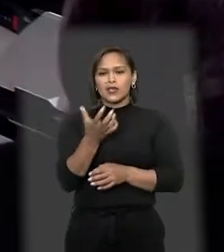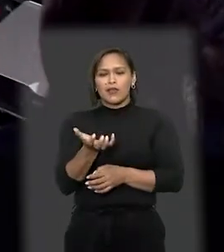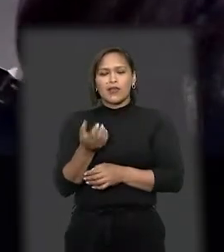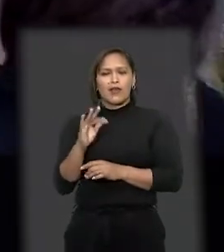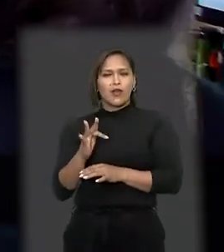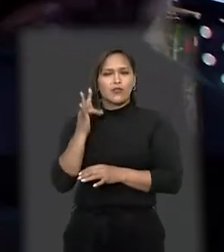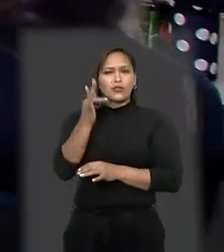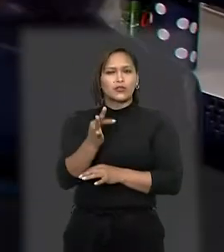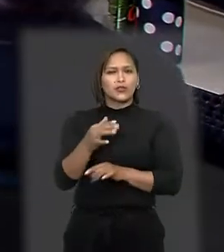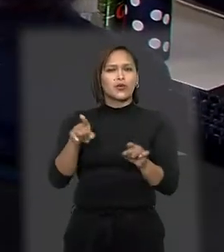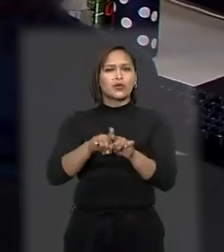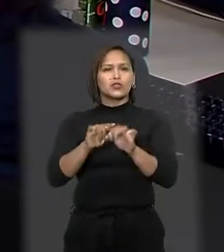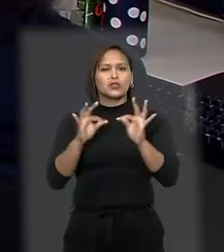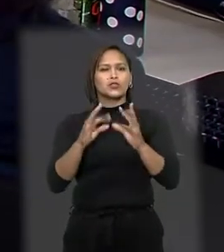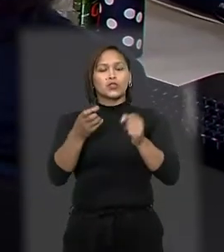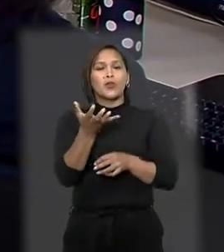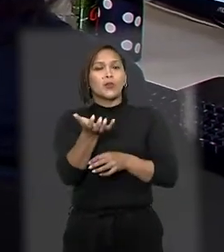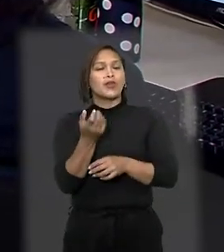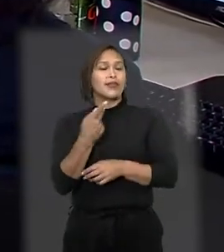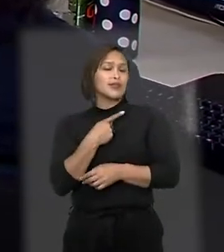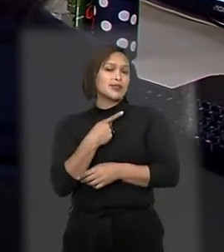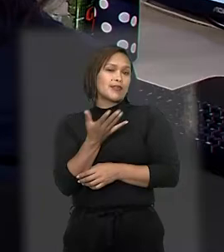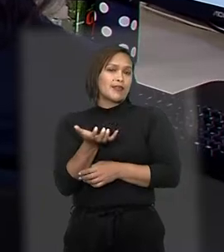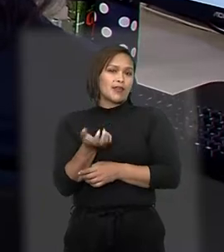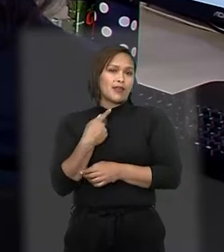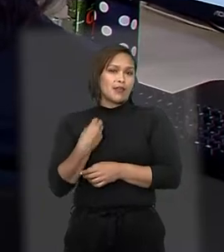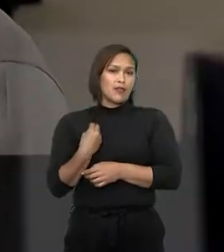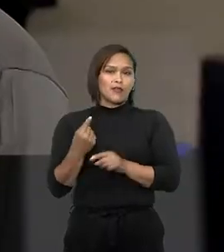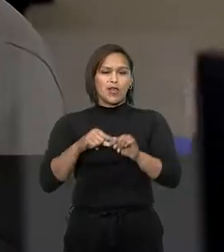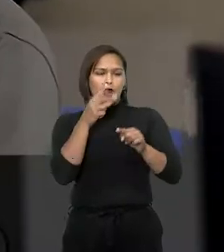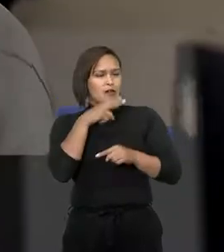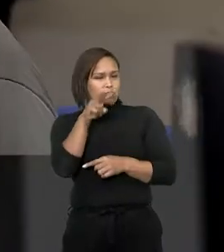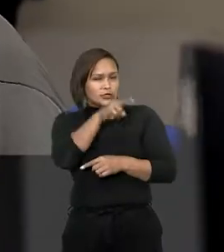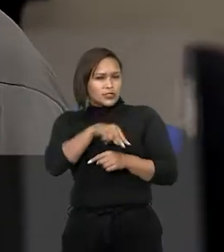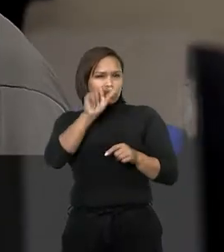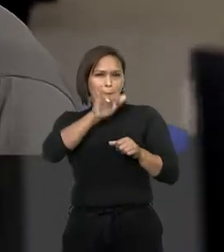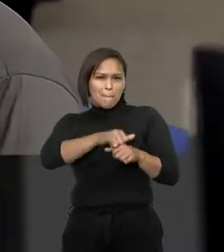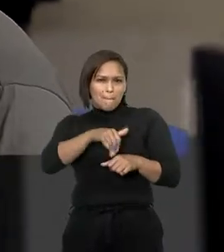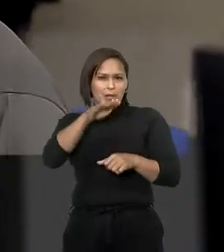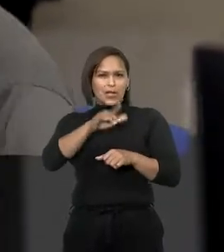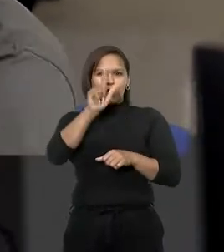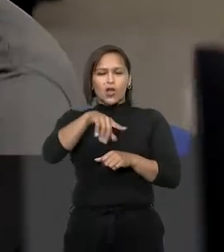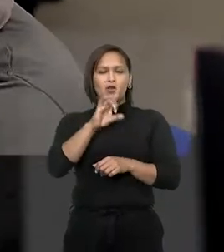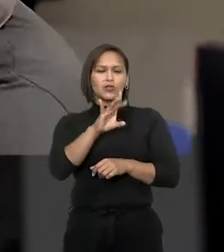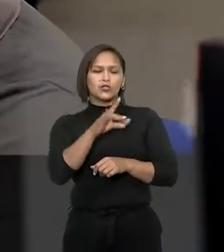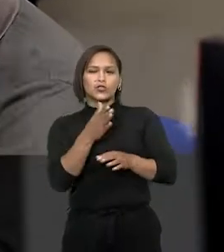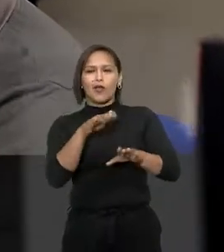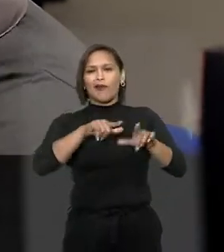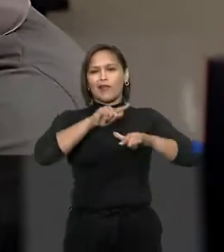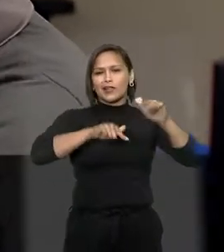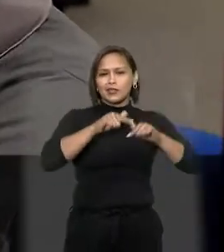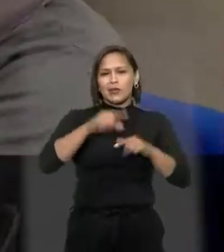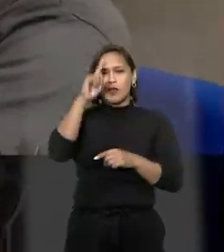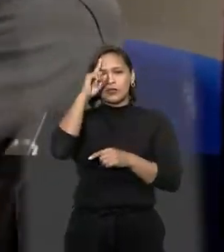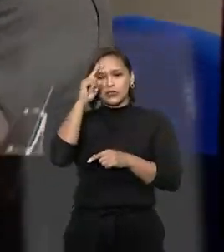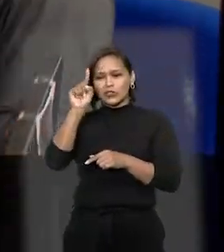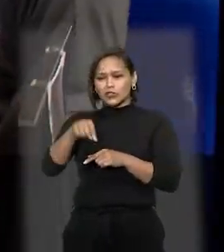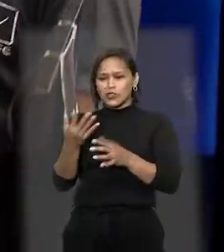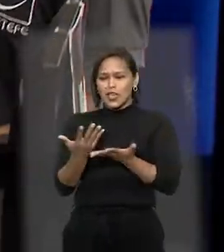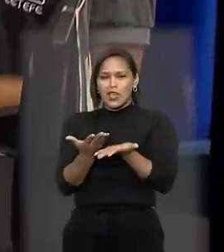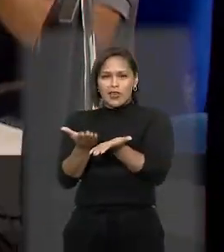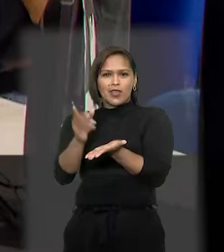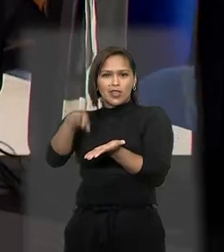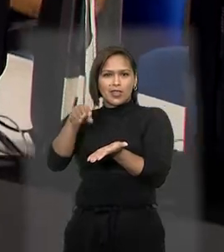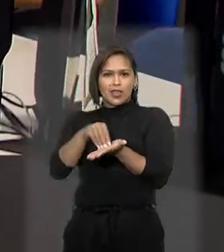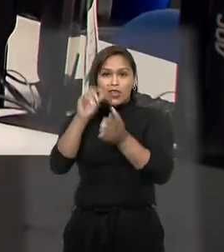propósitos deles, sobre os talentos deles, sobre o que eles almejam, né, fazer eles terem uma visão ainda maior do que só aquela operacional do dia a dia, do